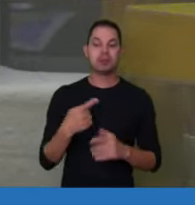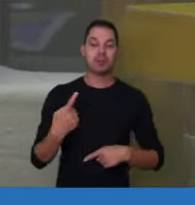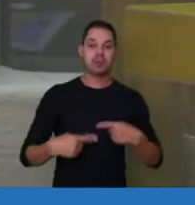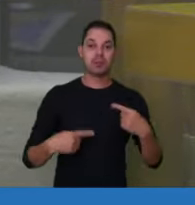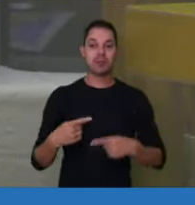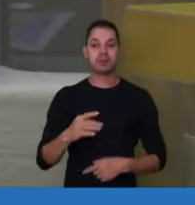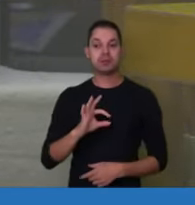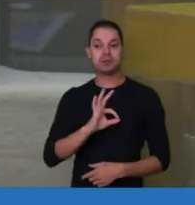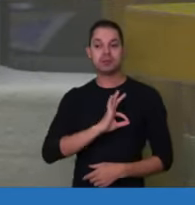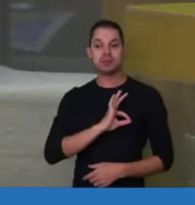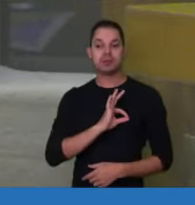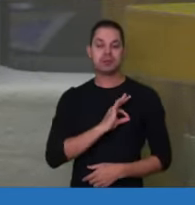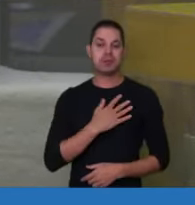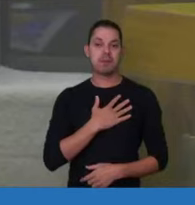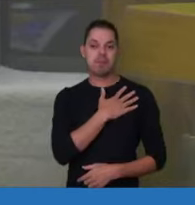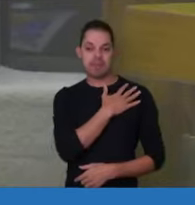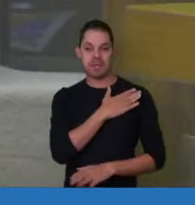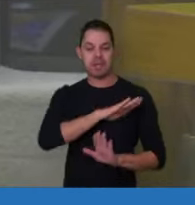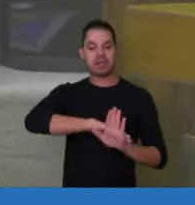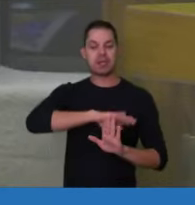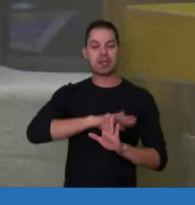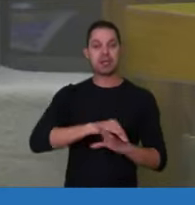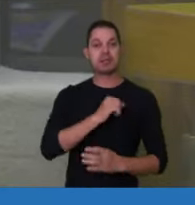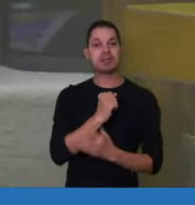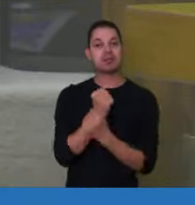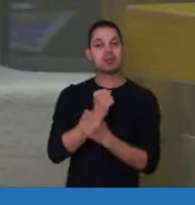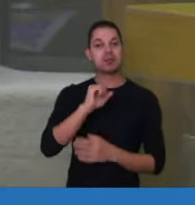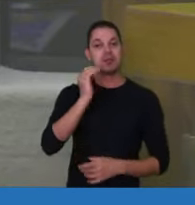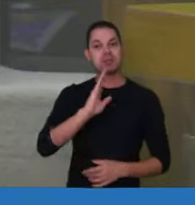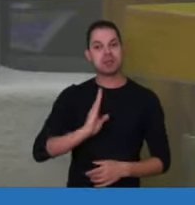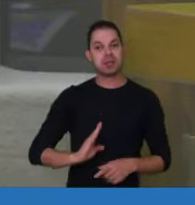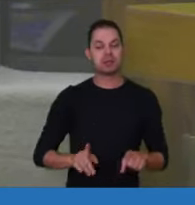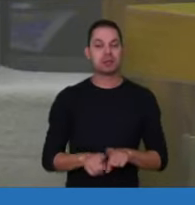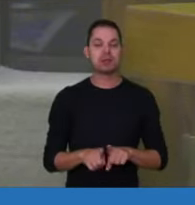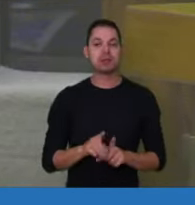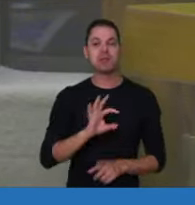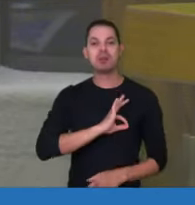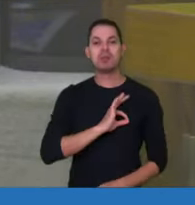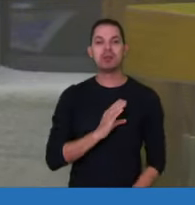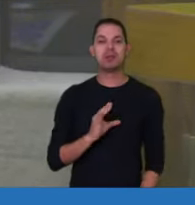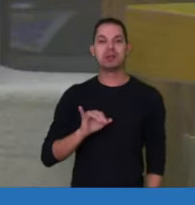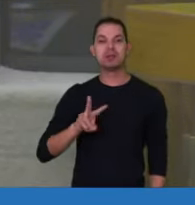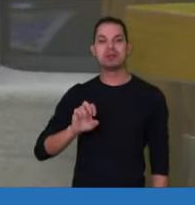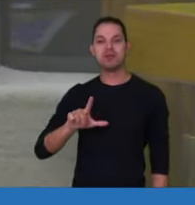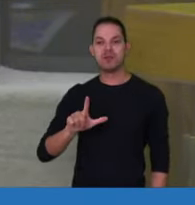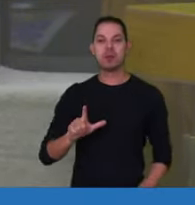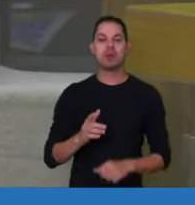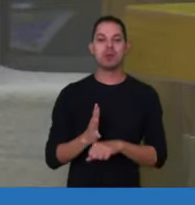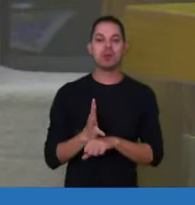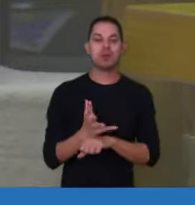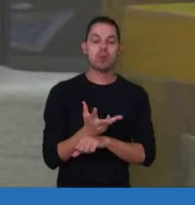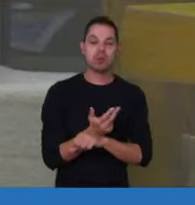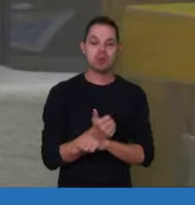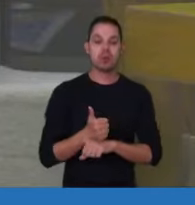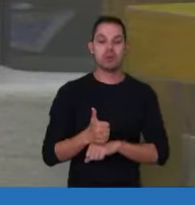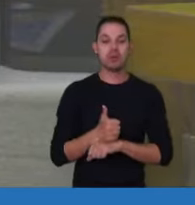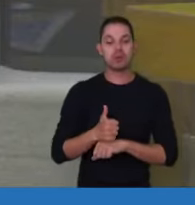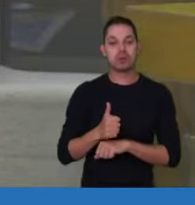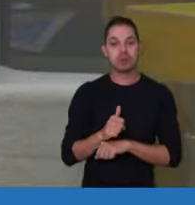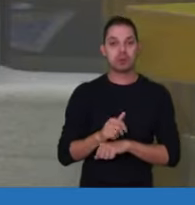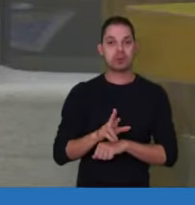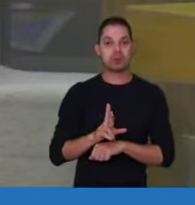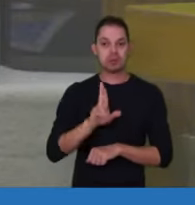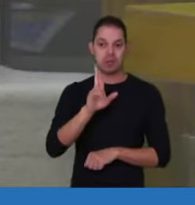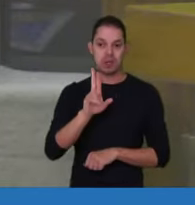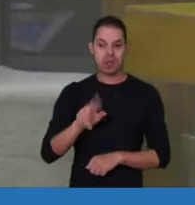militar segue a ideologia da segurança nacional, onde a polícia civil tem uma competência de polícia judiciária e a União não